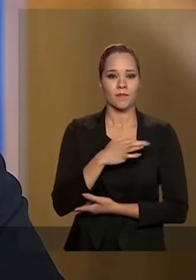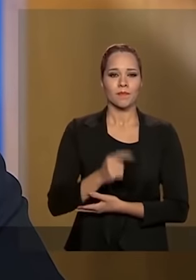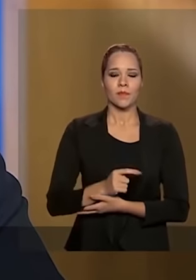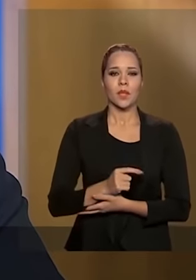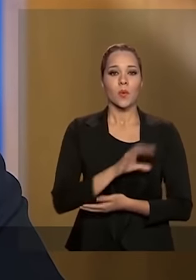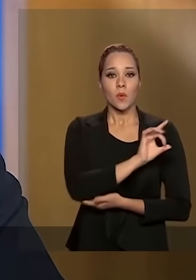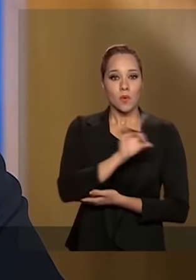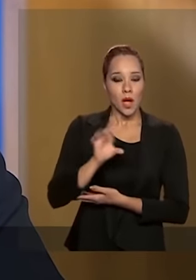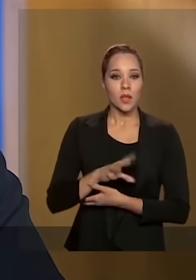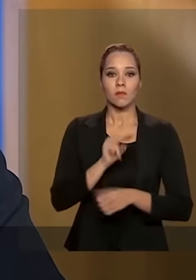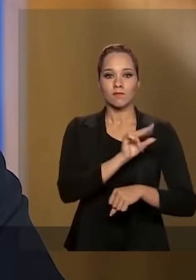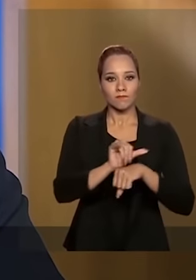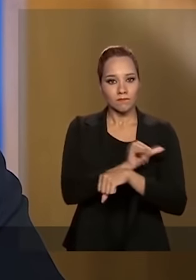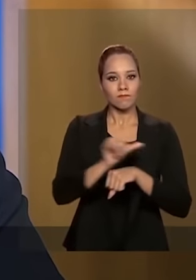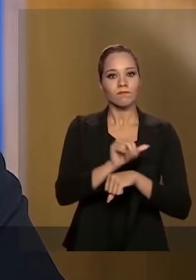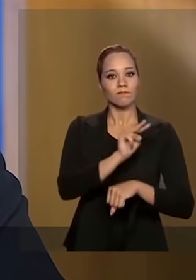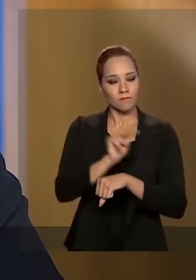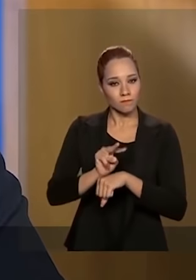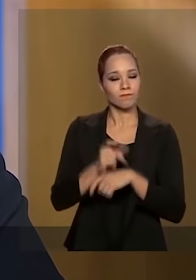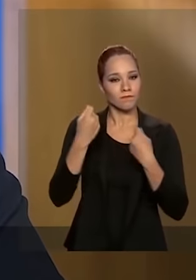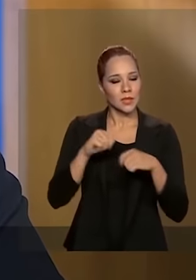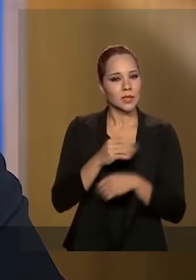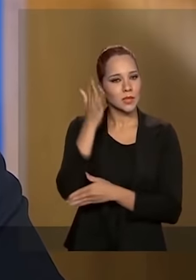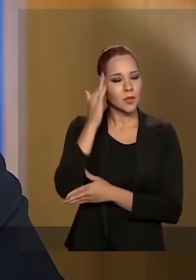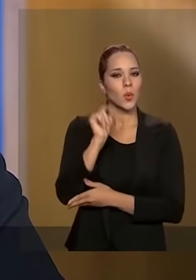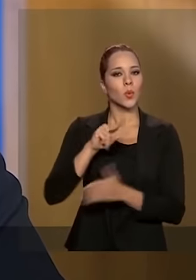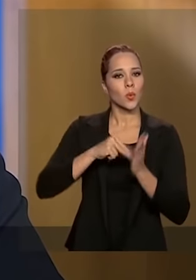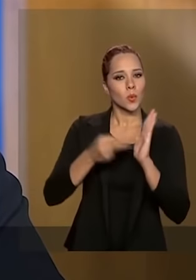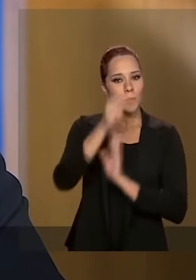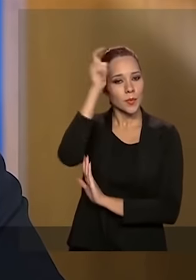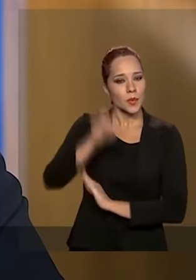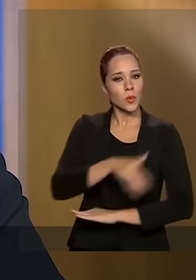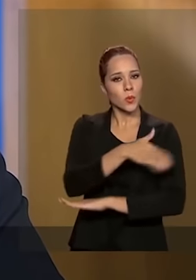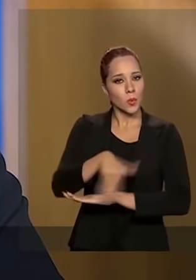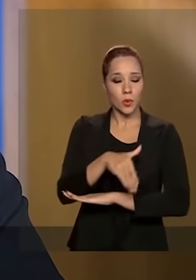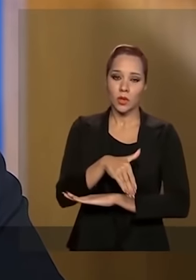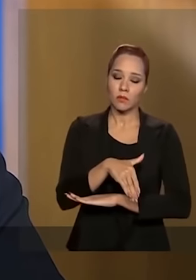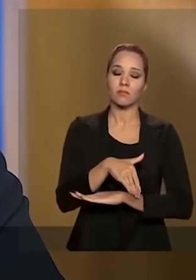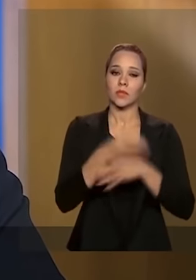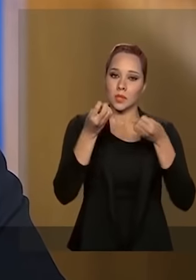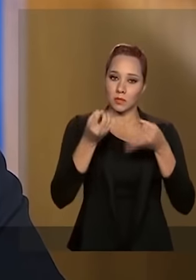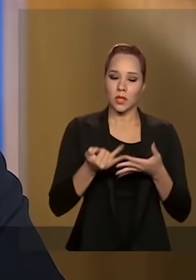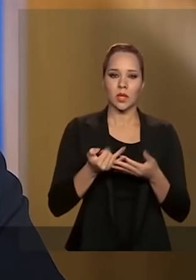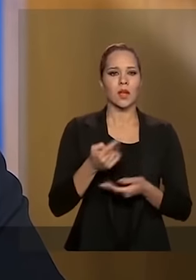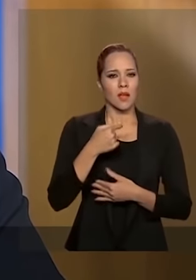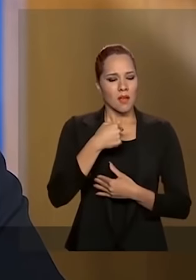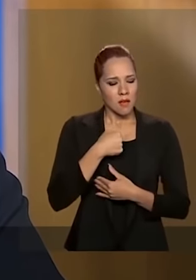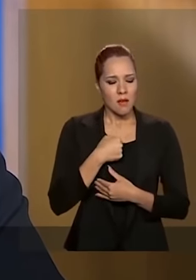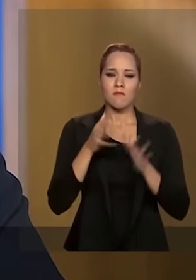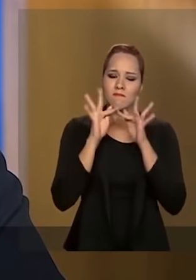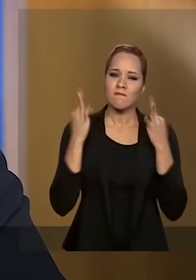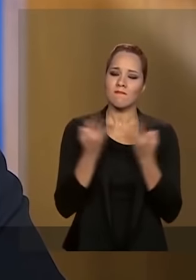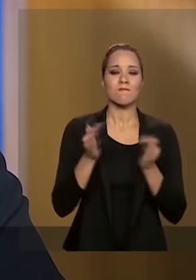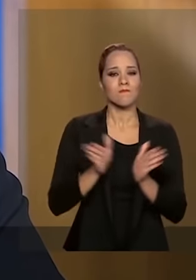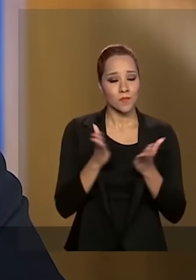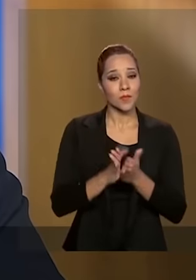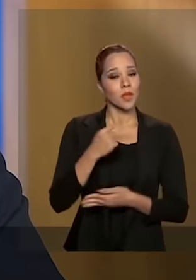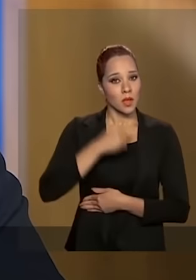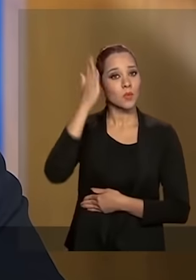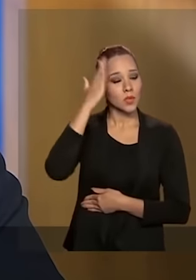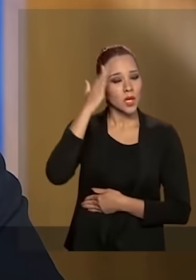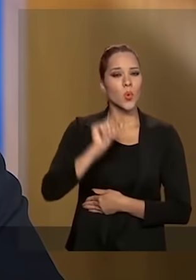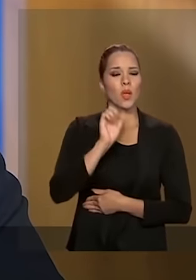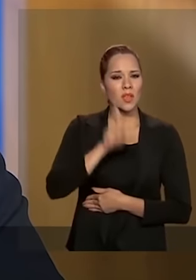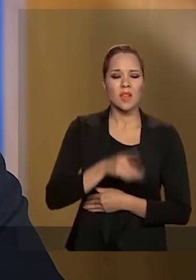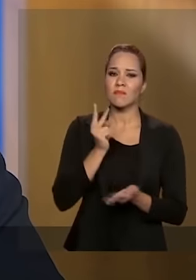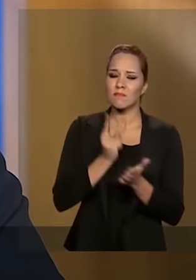com relação a cada medida temos que ver o que significa para indivíduo nas ruas e complementar eu venho de família pobre eu